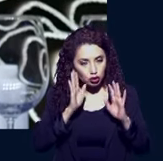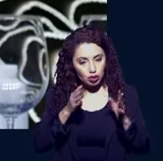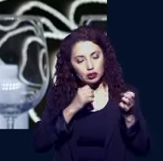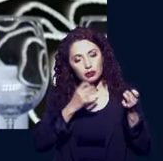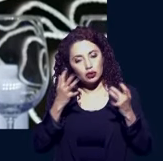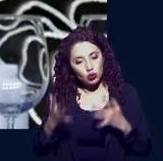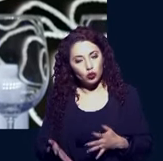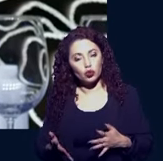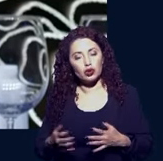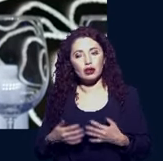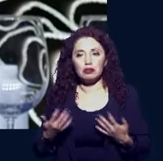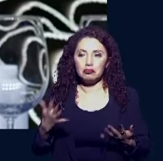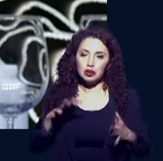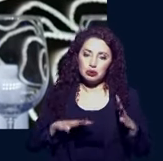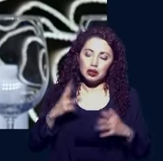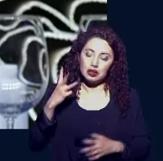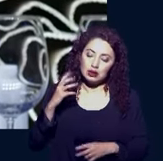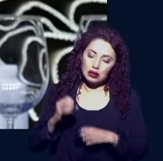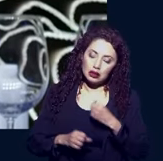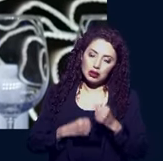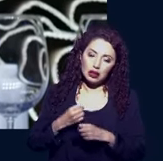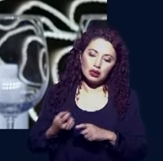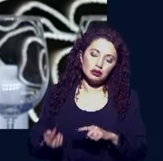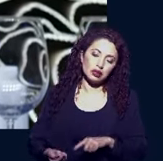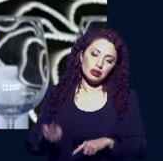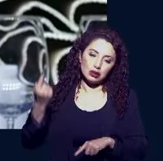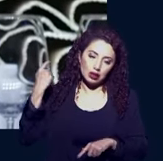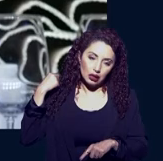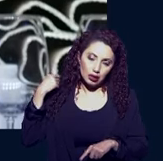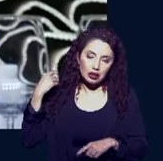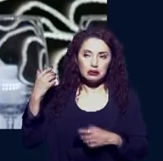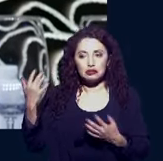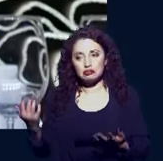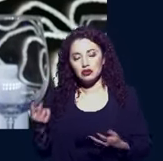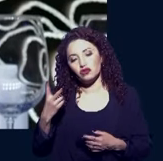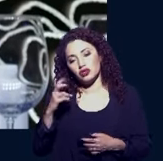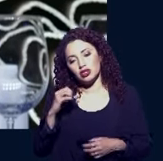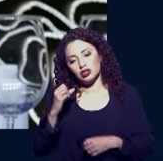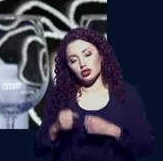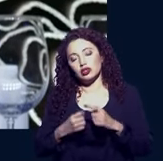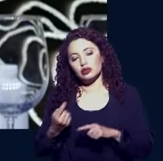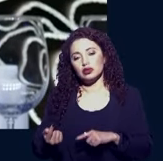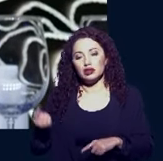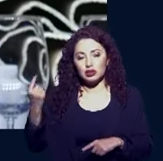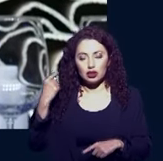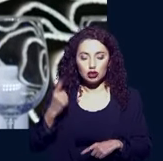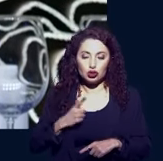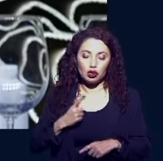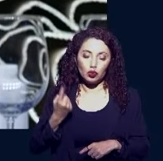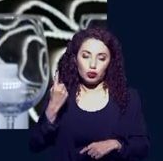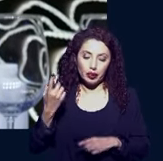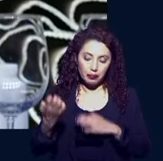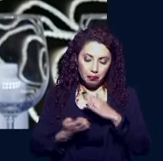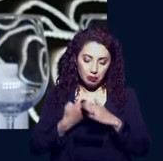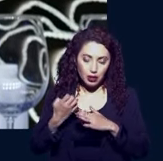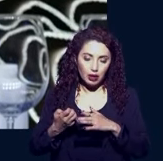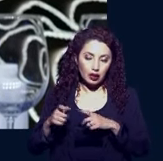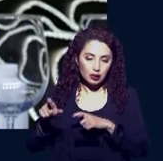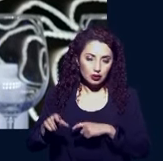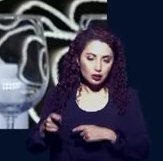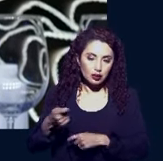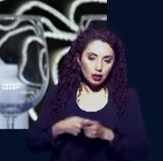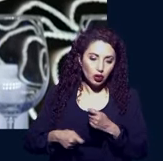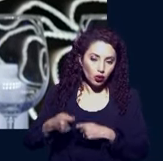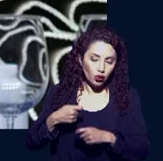H 30 anos atrás há 20 anos atrás tinha uma empresa do agronegócio que tinha capital aberto que era keper